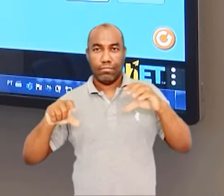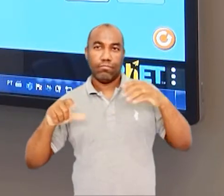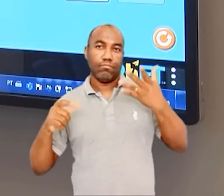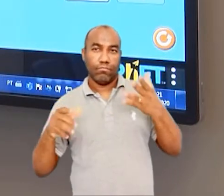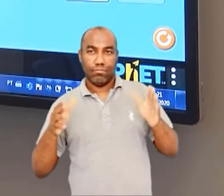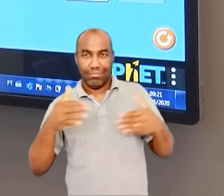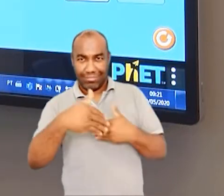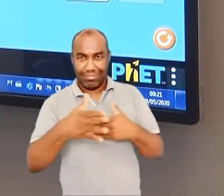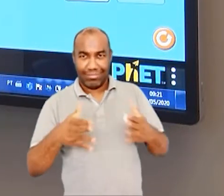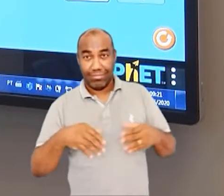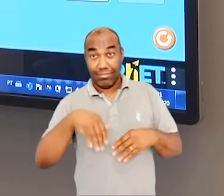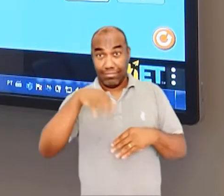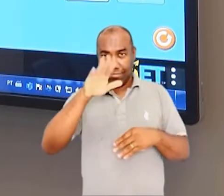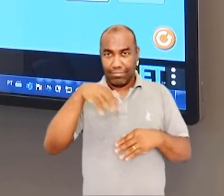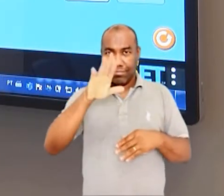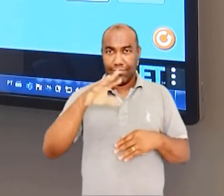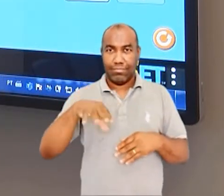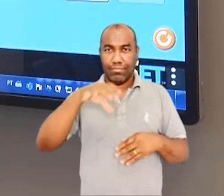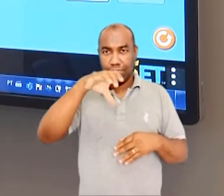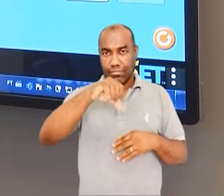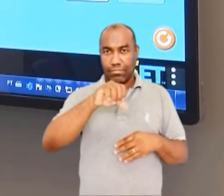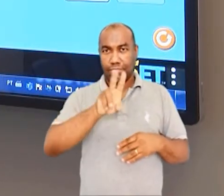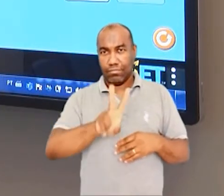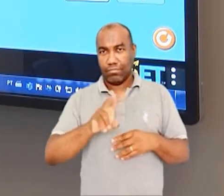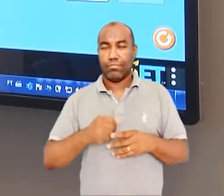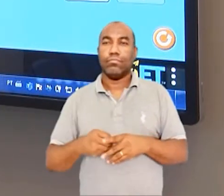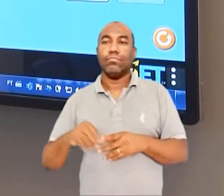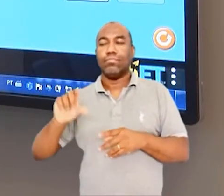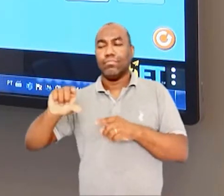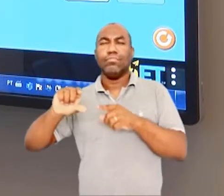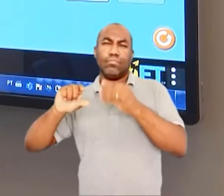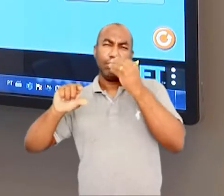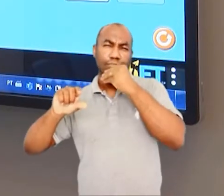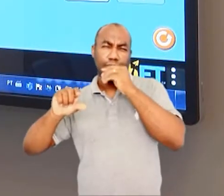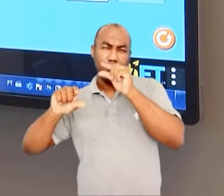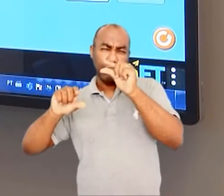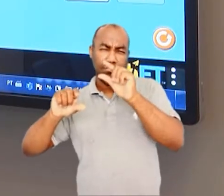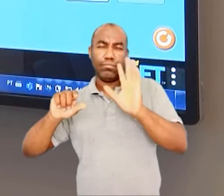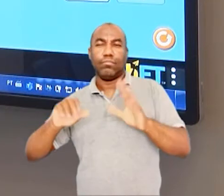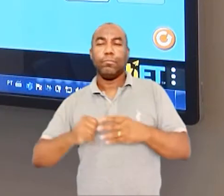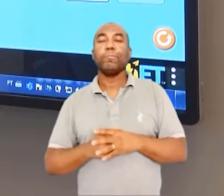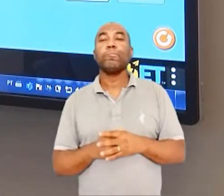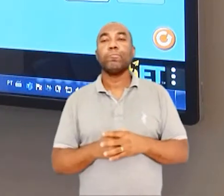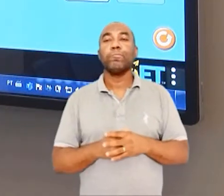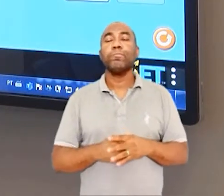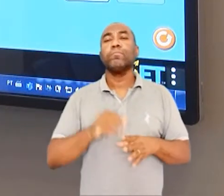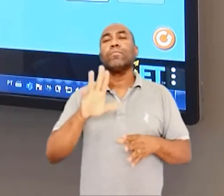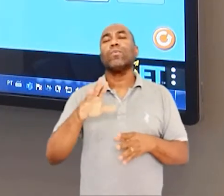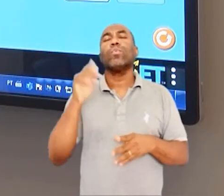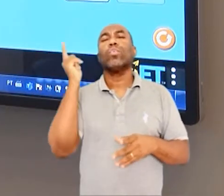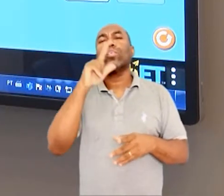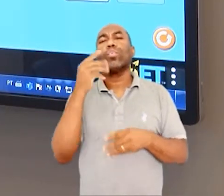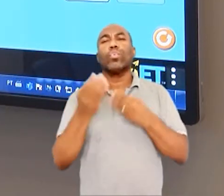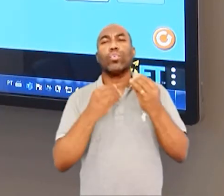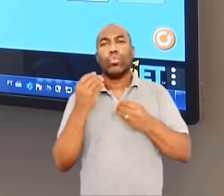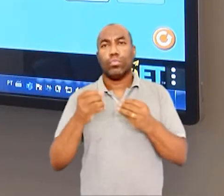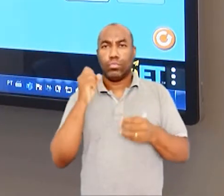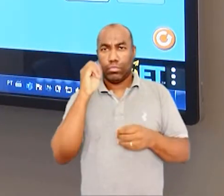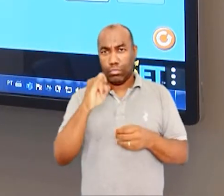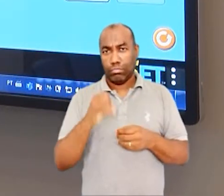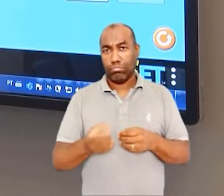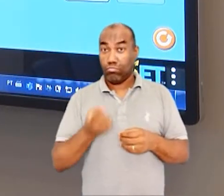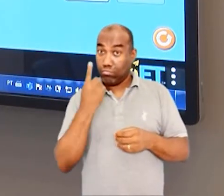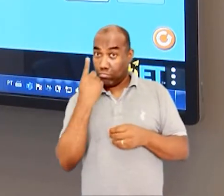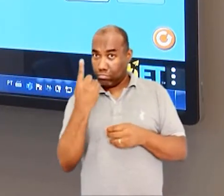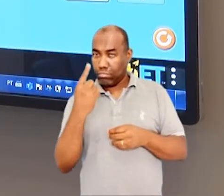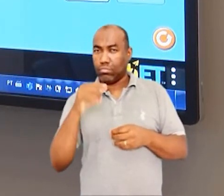para controle remoto é 9 volts, bateria de automóvel algumas são 12 volts. Então, se uma bateria